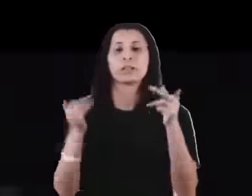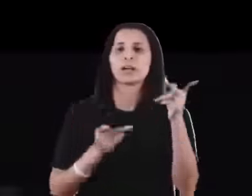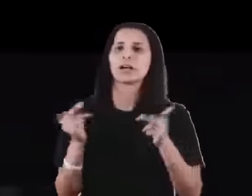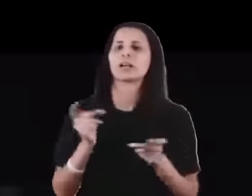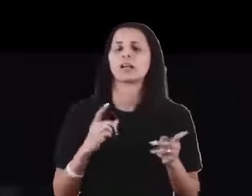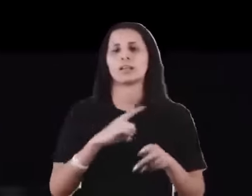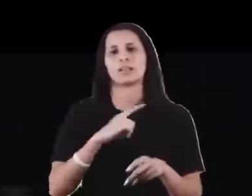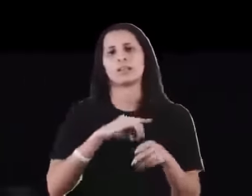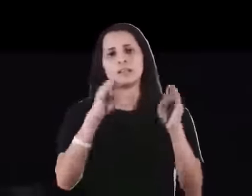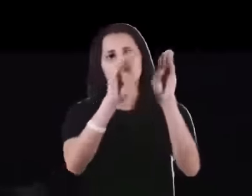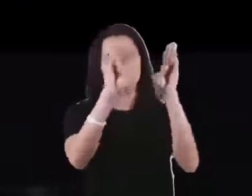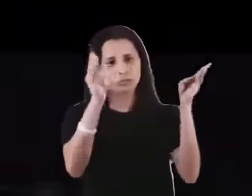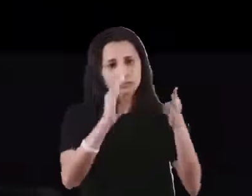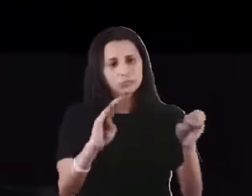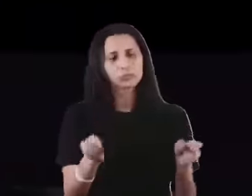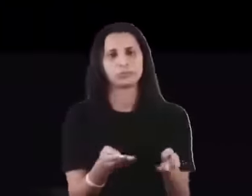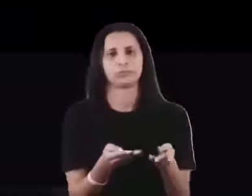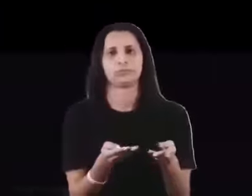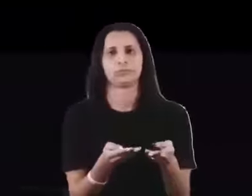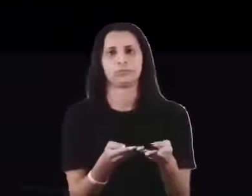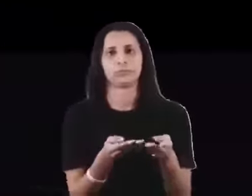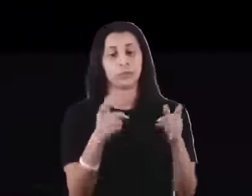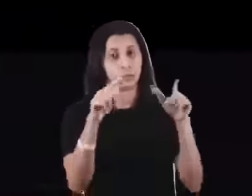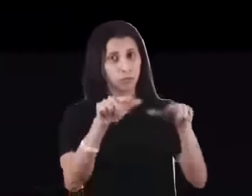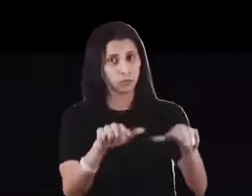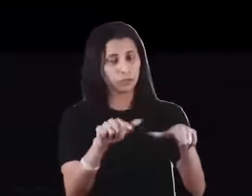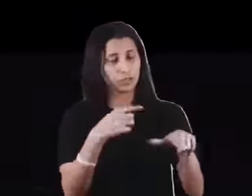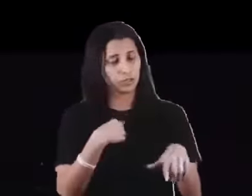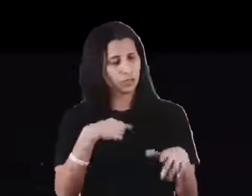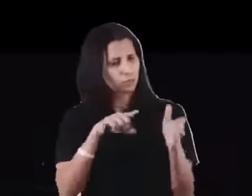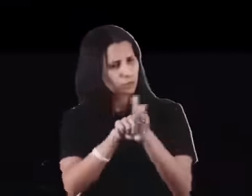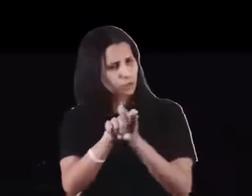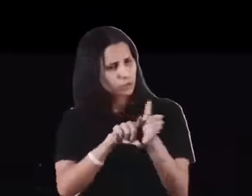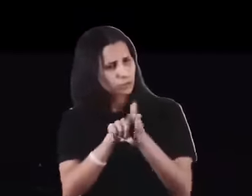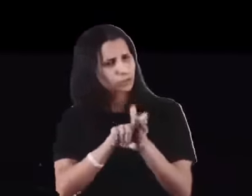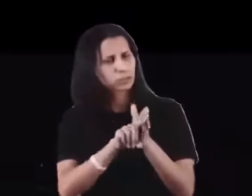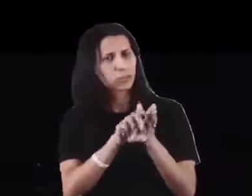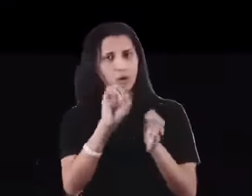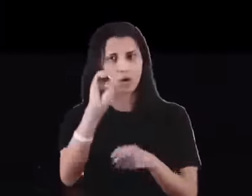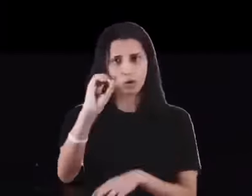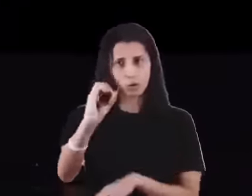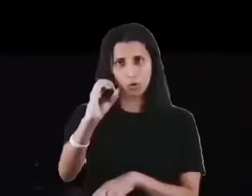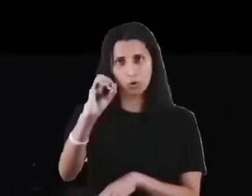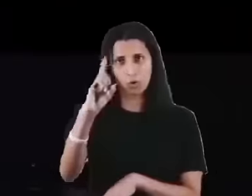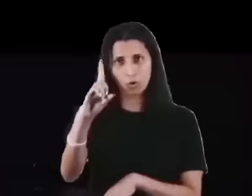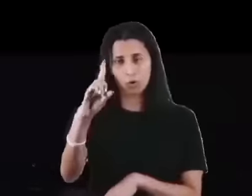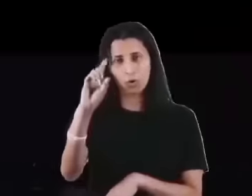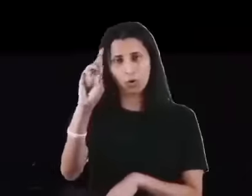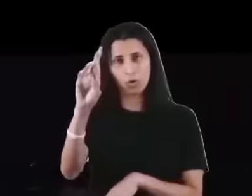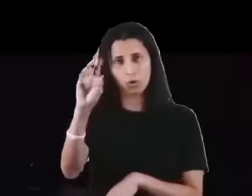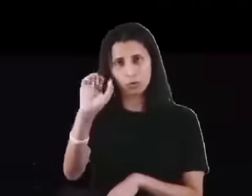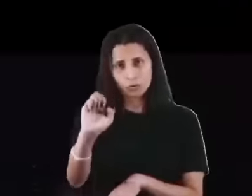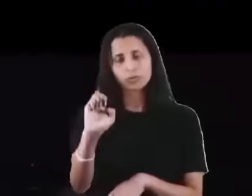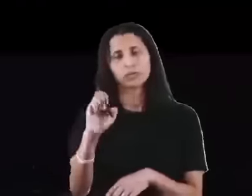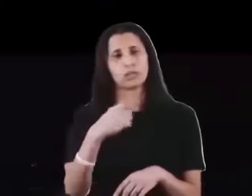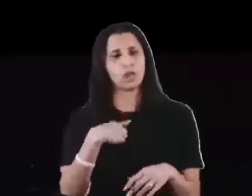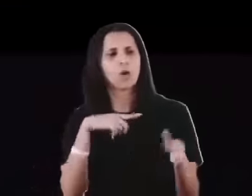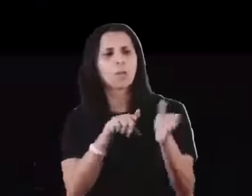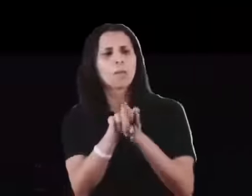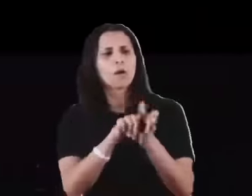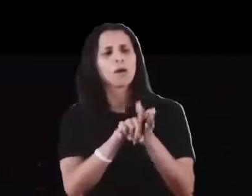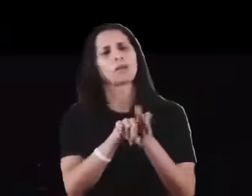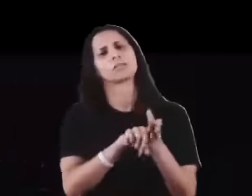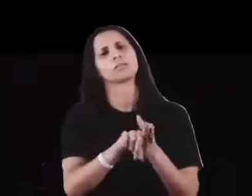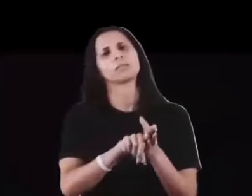odre e eu vou estudar sobre o ordem vocês senta que tem conhecimento para vocês hoje você me você viu me